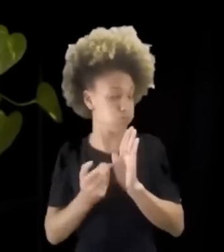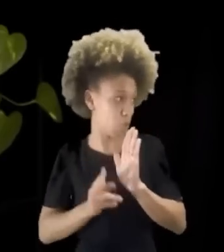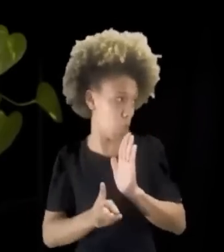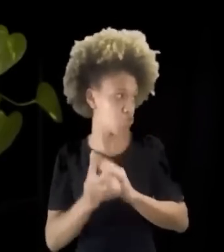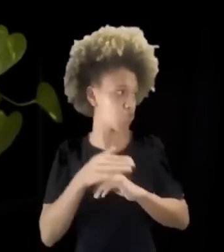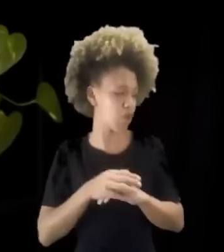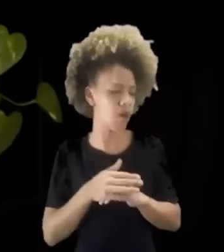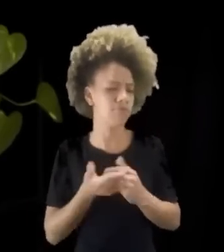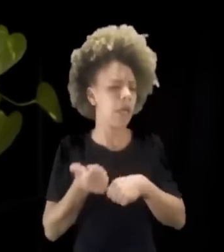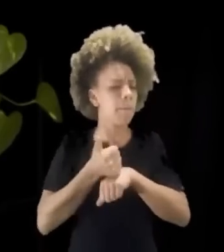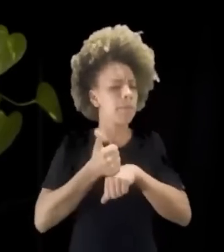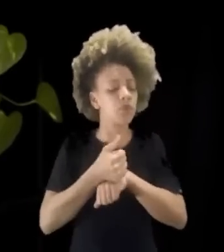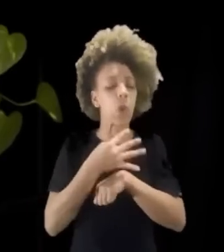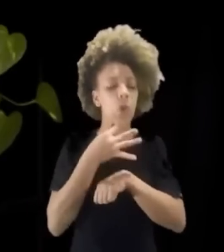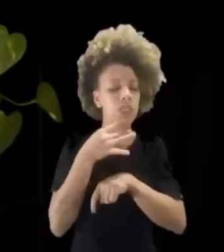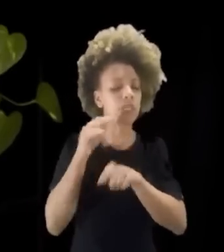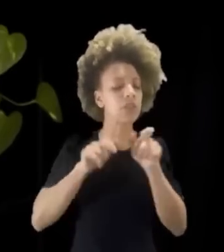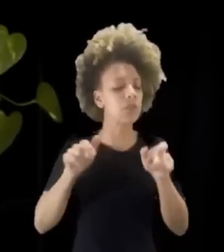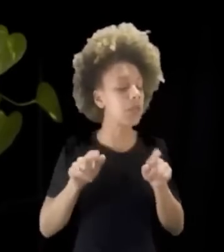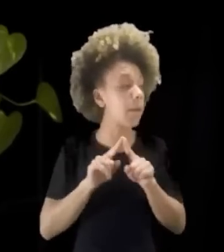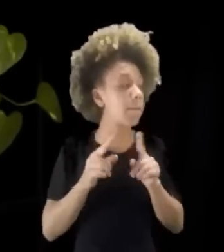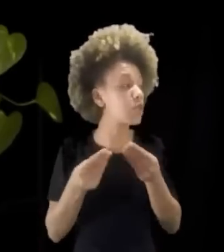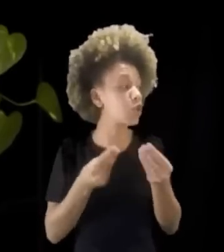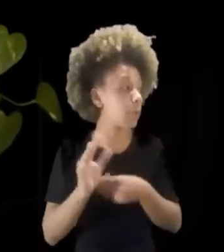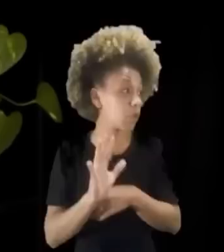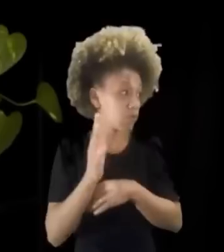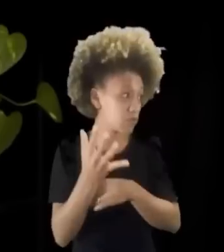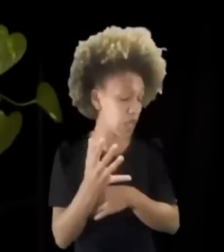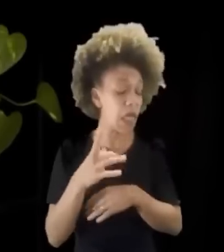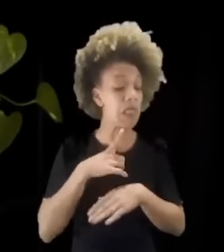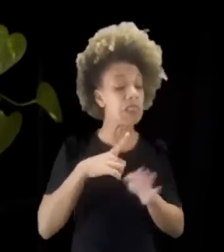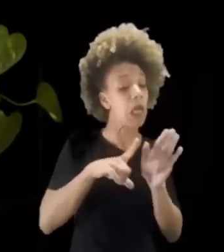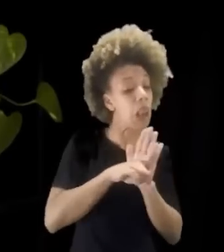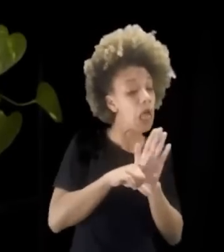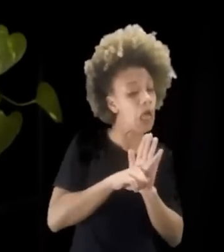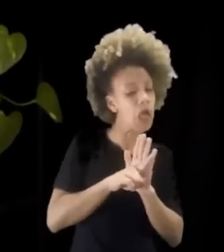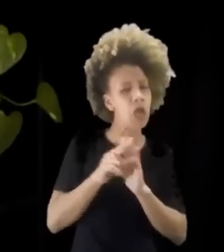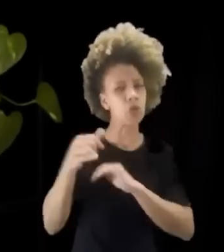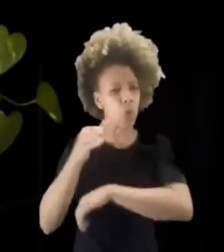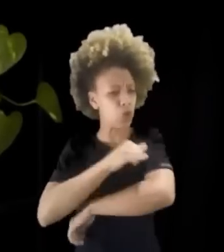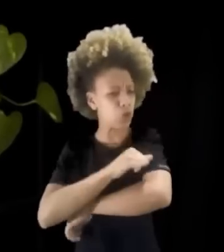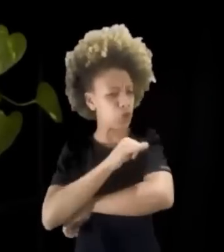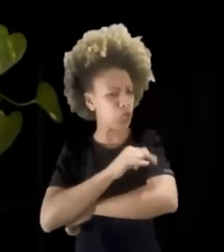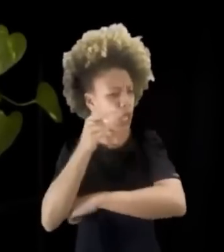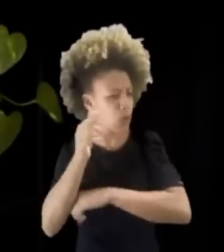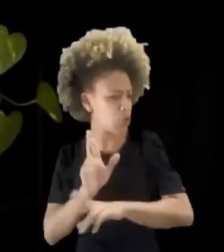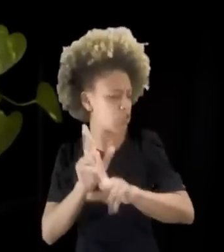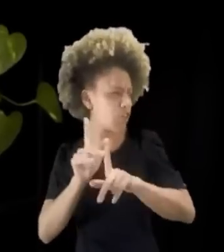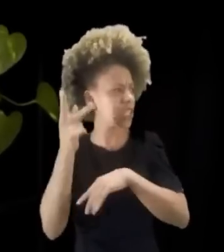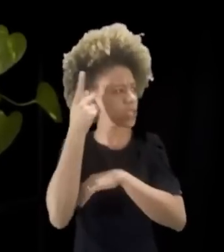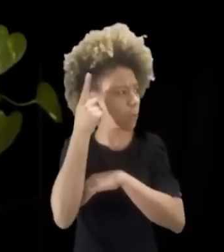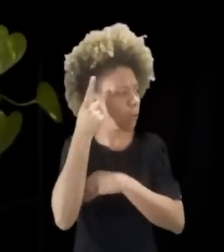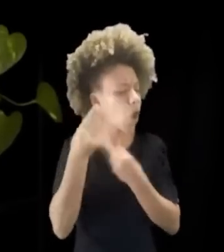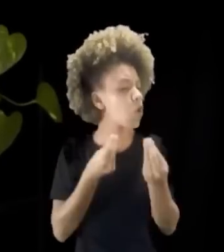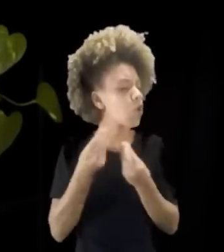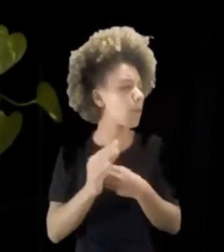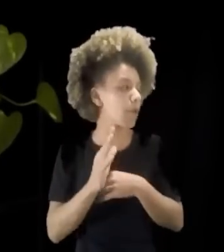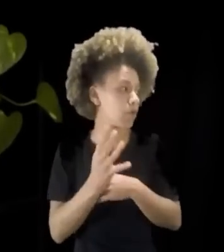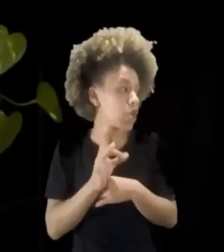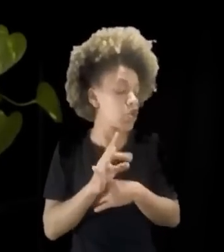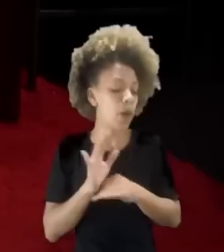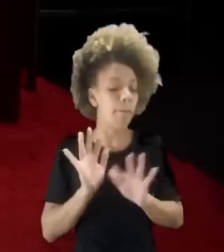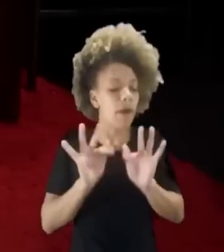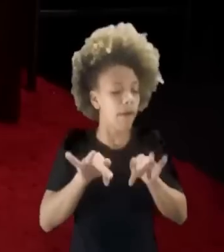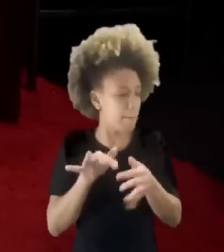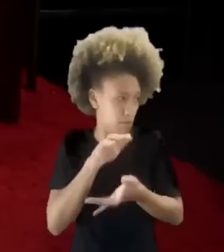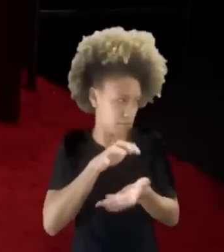conhecendo essa Classe A galera toda como é que funciona isso tem lei não tem lei no Rio de Janeiro é de um jeito de São Paulo é de outro como é que você lida aí só para acabar logo com